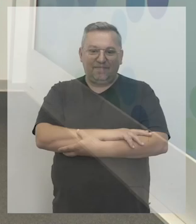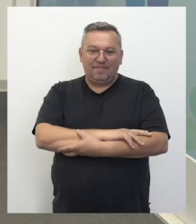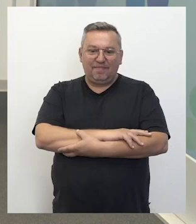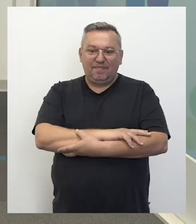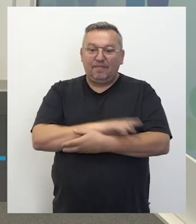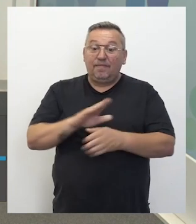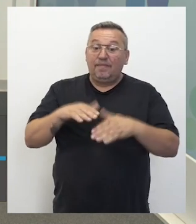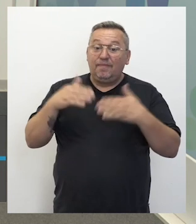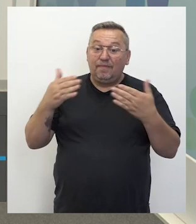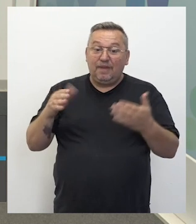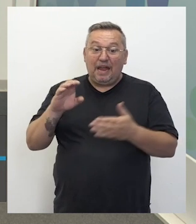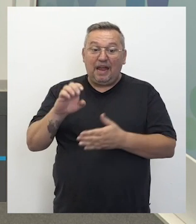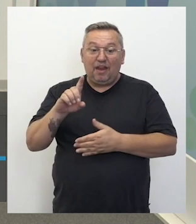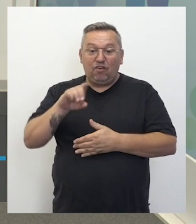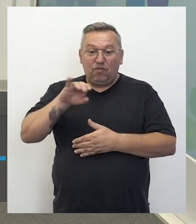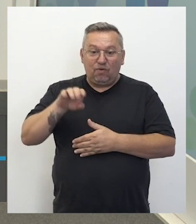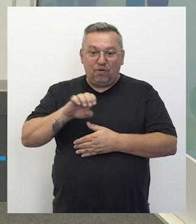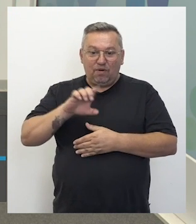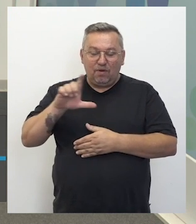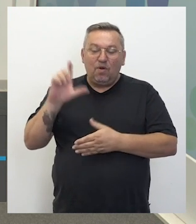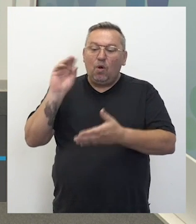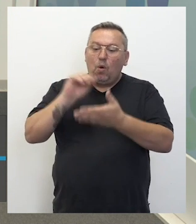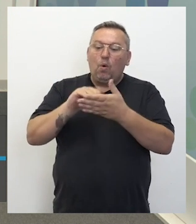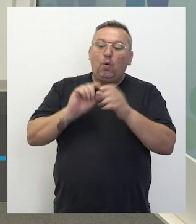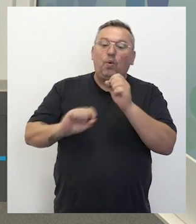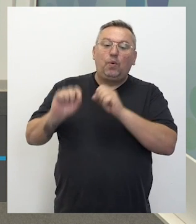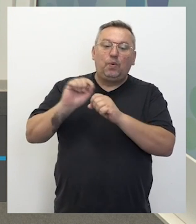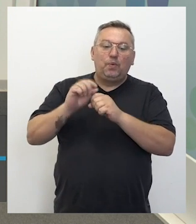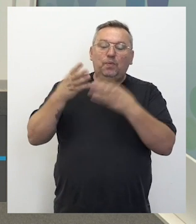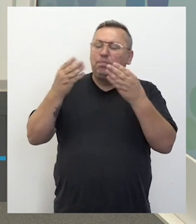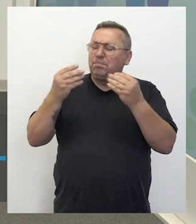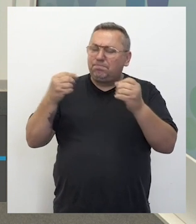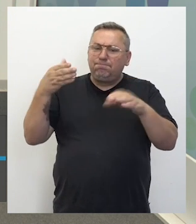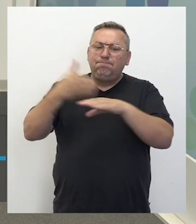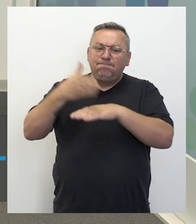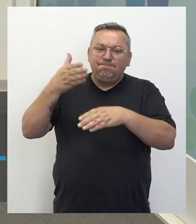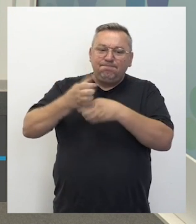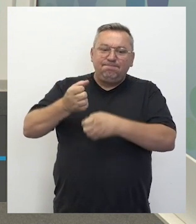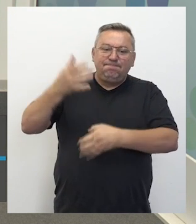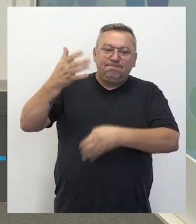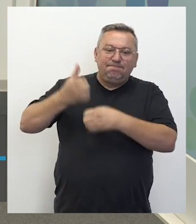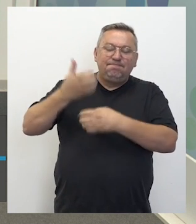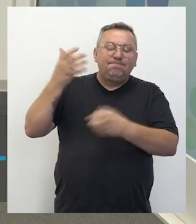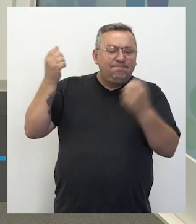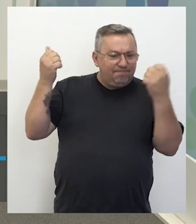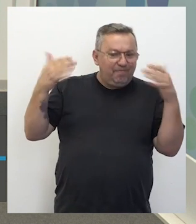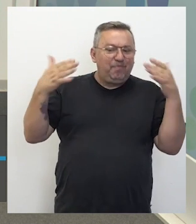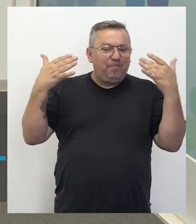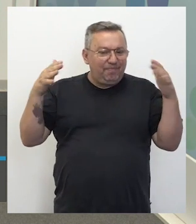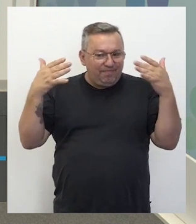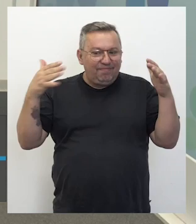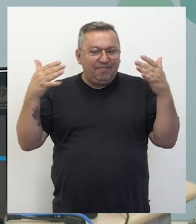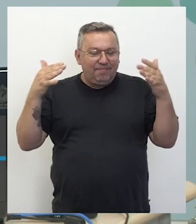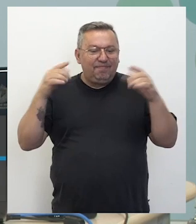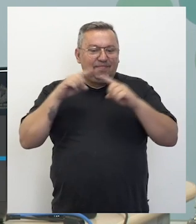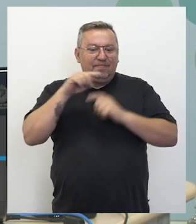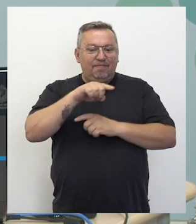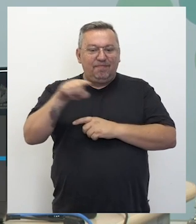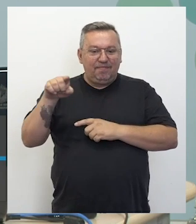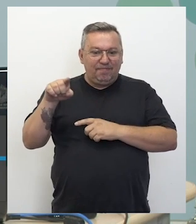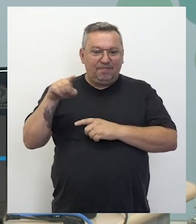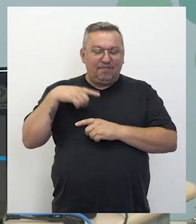E aí, Muito Edjoel, bem. o que Nossa, eles professora, colocaram? olha, bastante interação aqui, Que viu, bom. gente? Parabéns aí